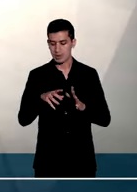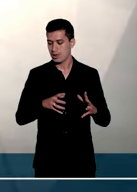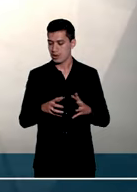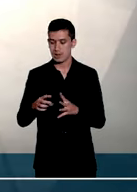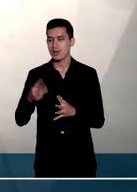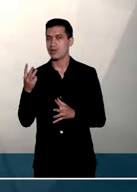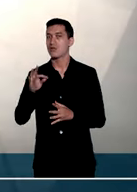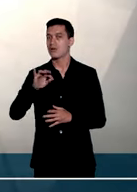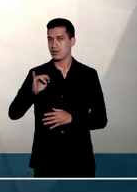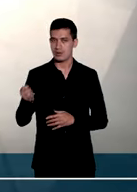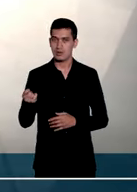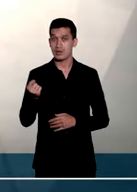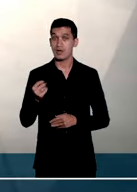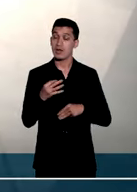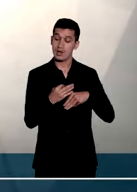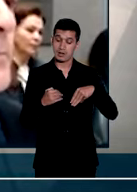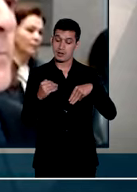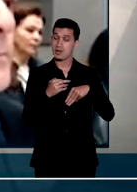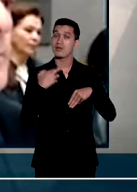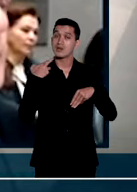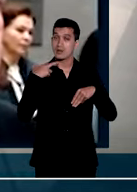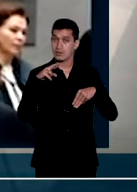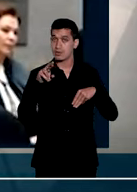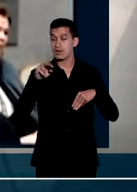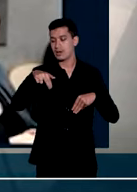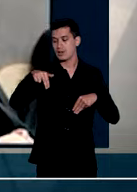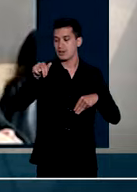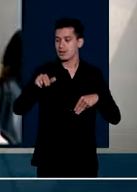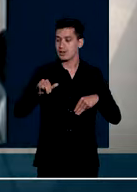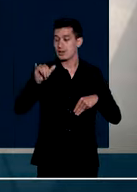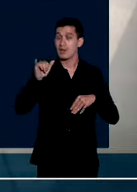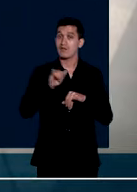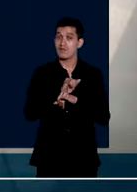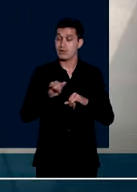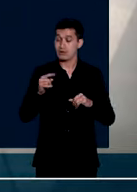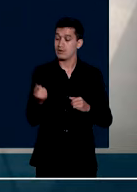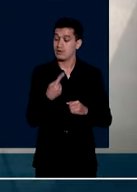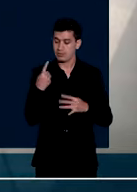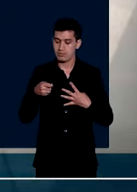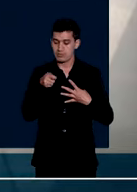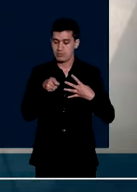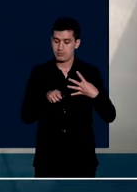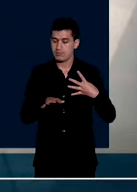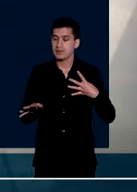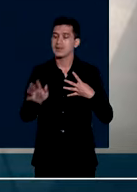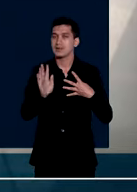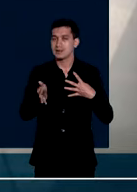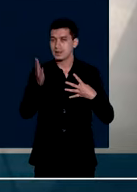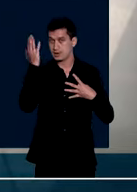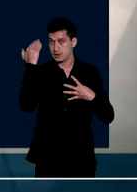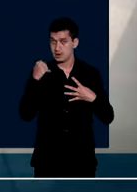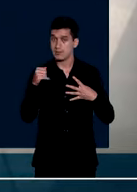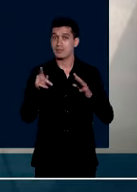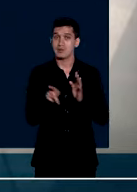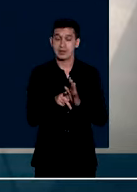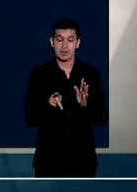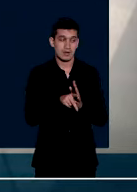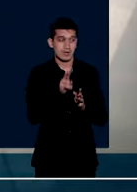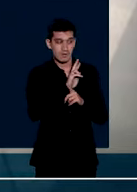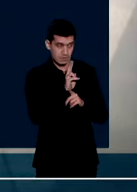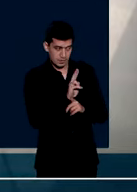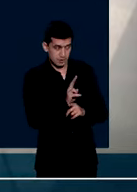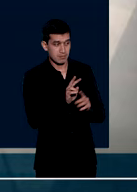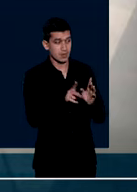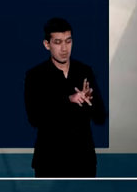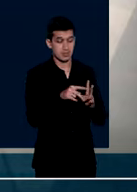relatora ministra Nancy Andri apontou que a jurisprudência da corte já reconheceu a legitimidade concorrente da parte e do